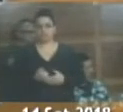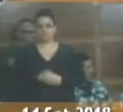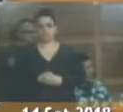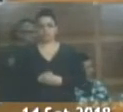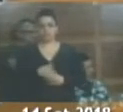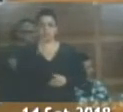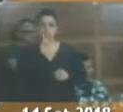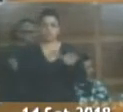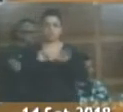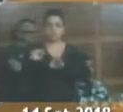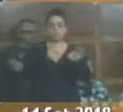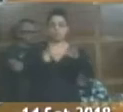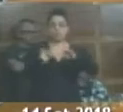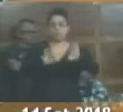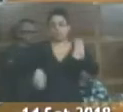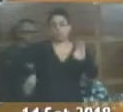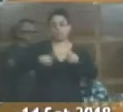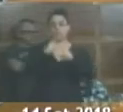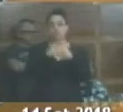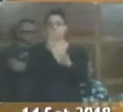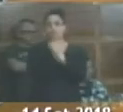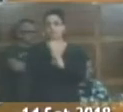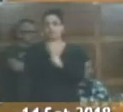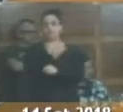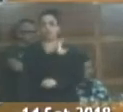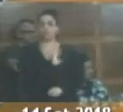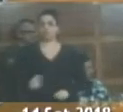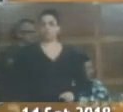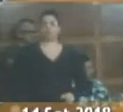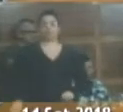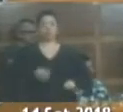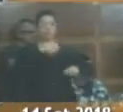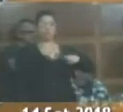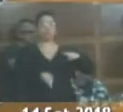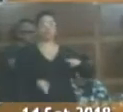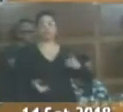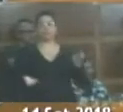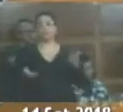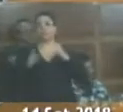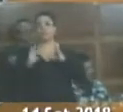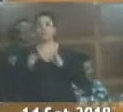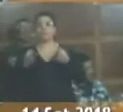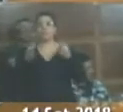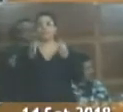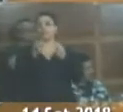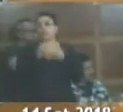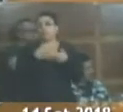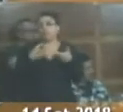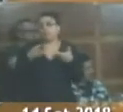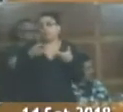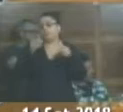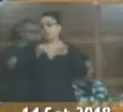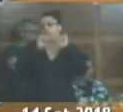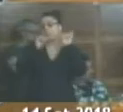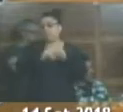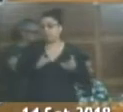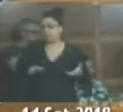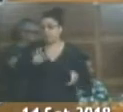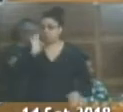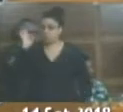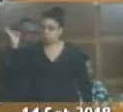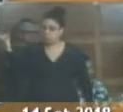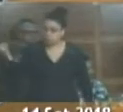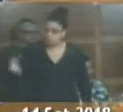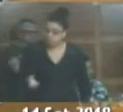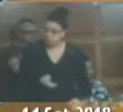a praia pela questão do Tribunal de Contas do Estado, que impugna um detalhe técnico ou outro de uma licitação. E assim ocorre para todas as